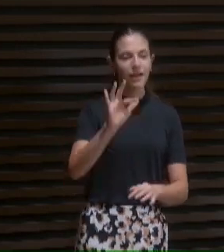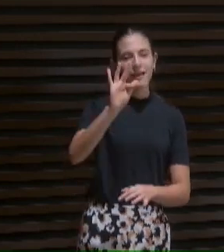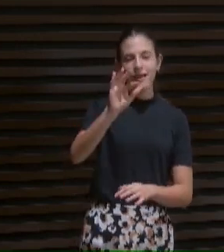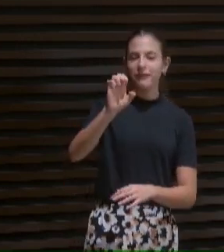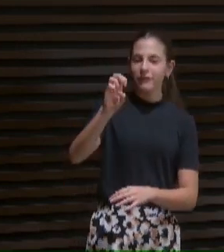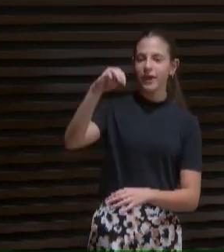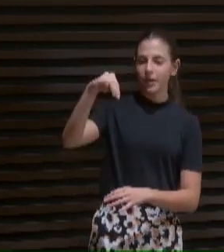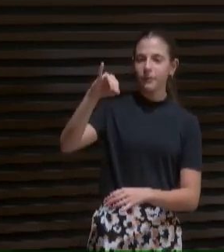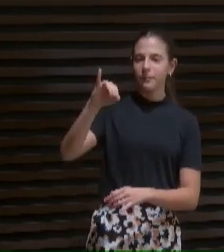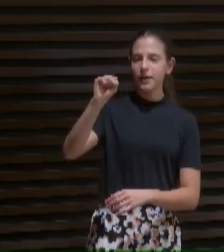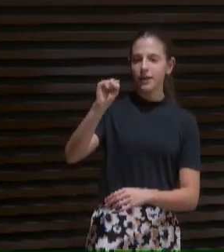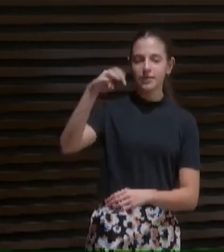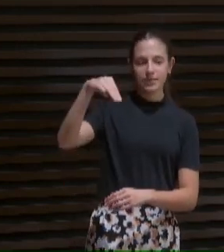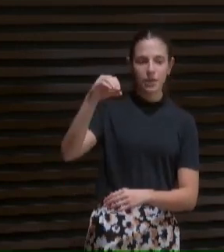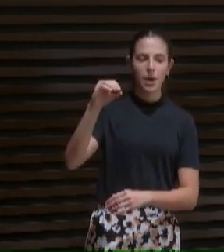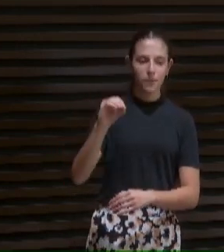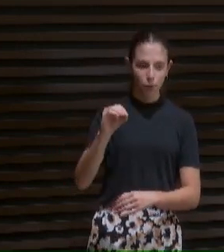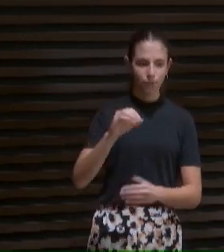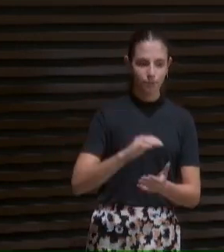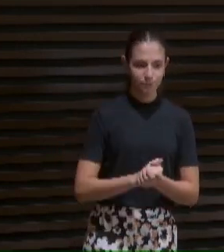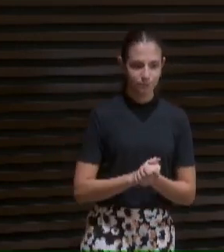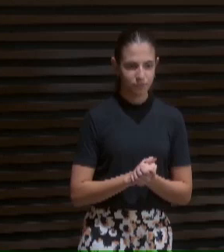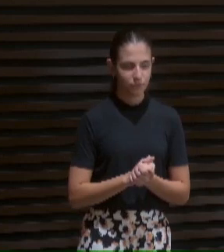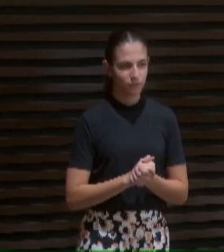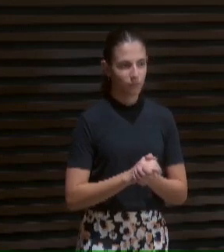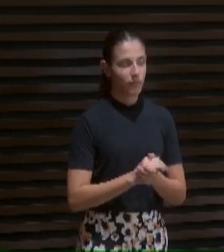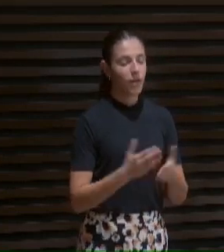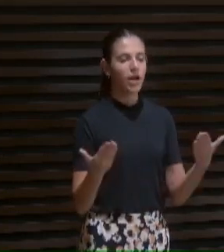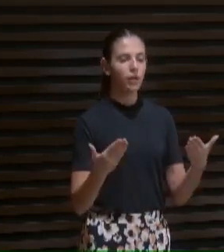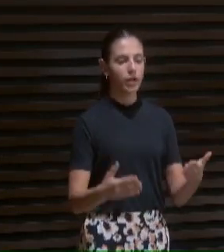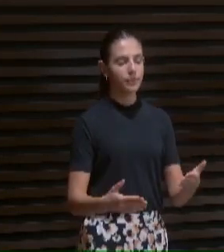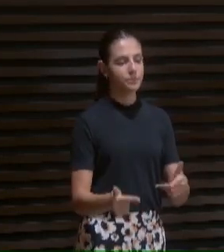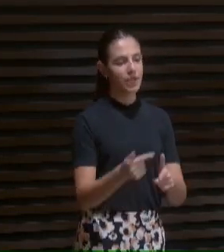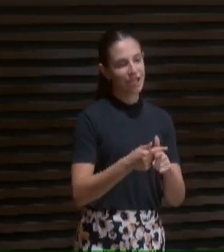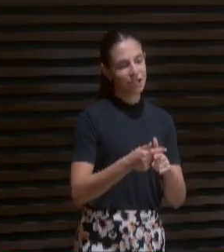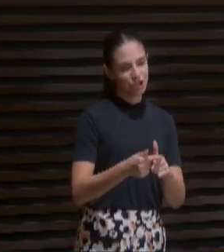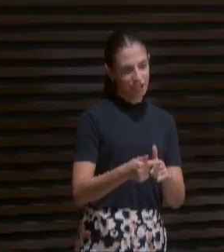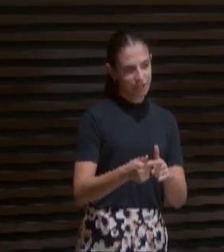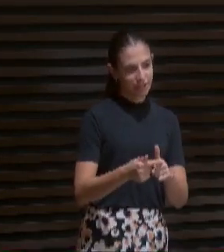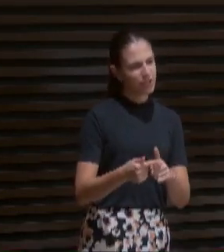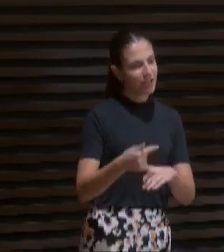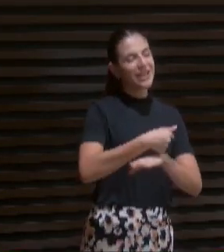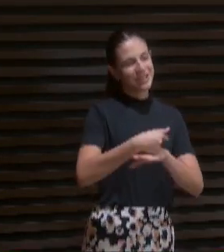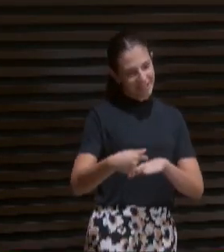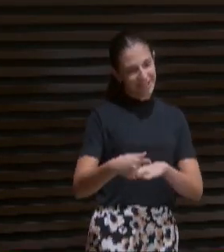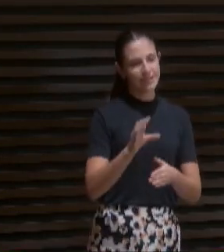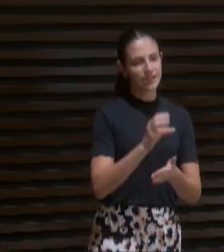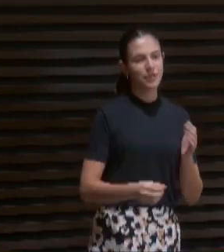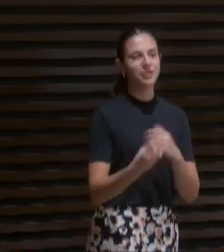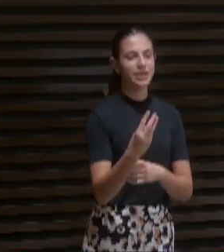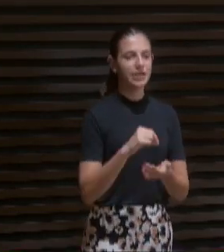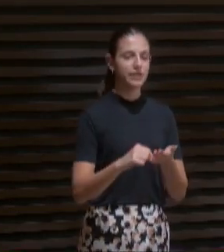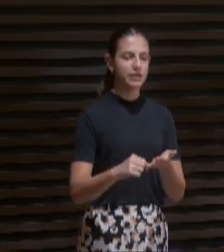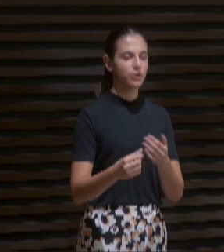papel que está acontecendo. Vamos dar uma olhadinha em Gênesis capítulo 3, versículos 11 a